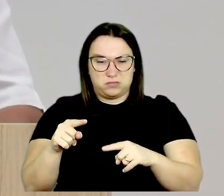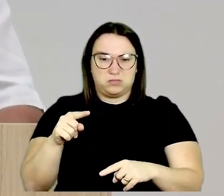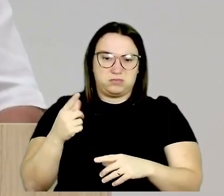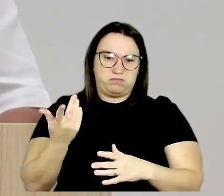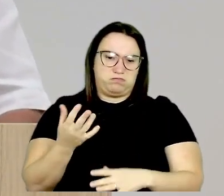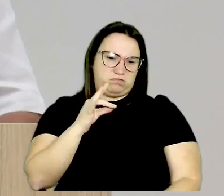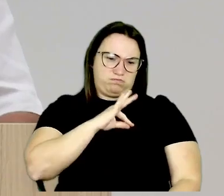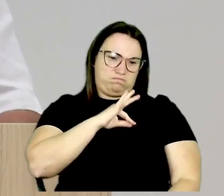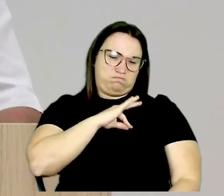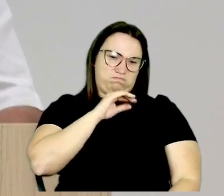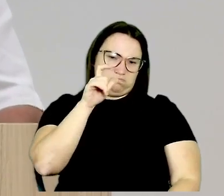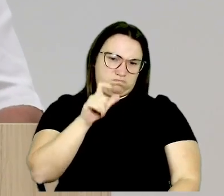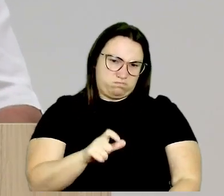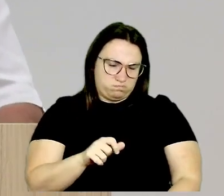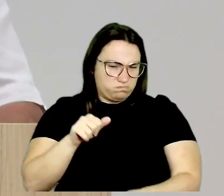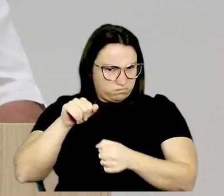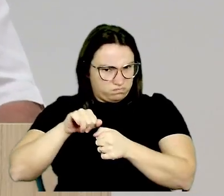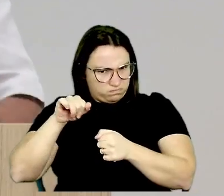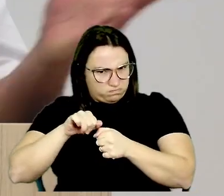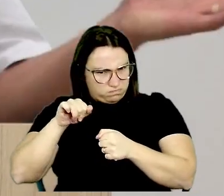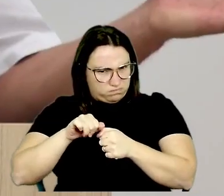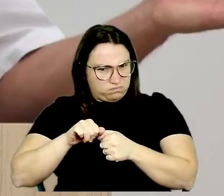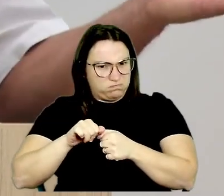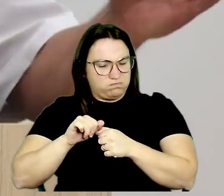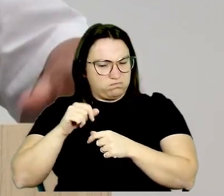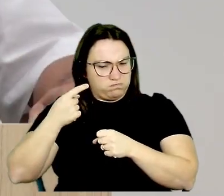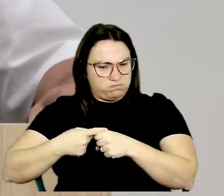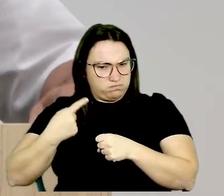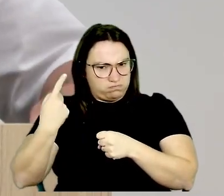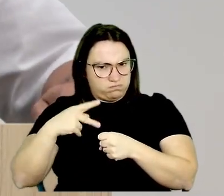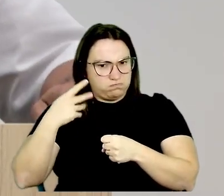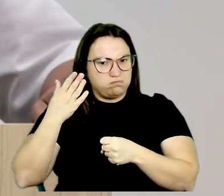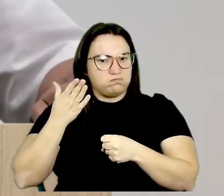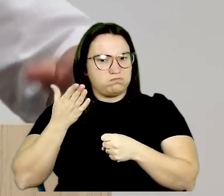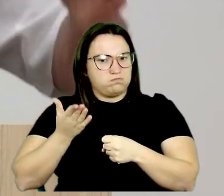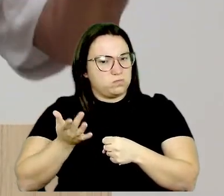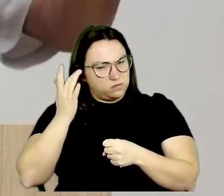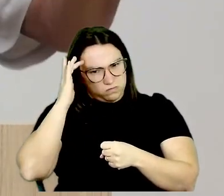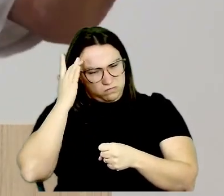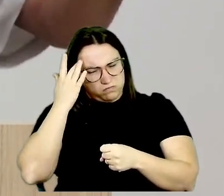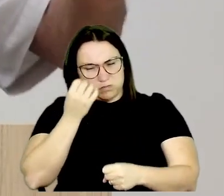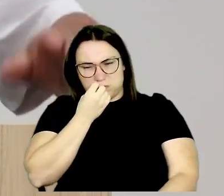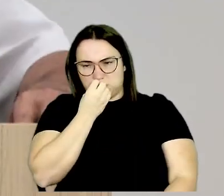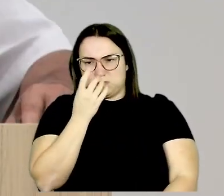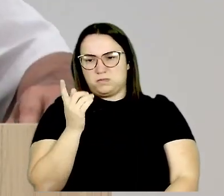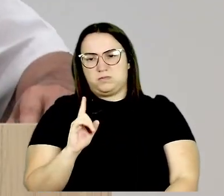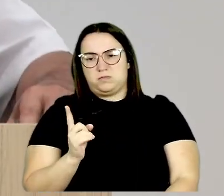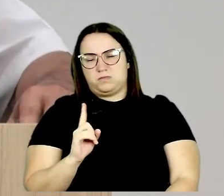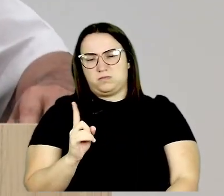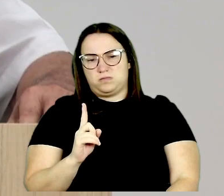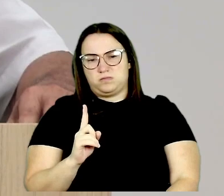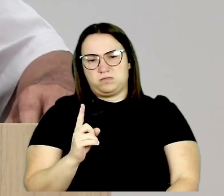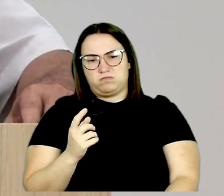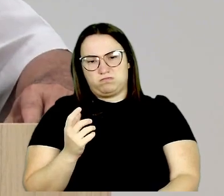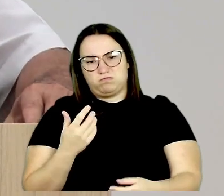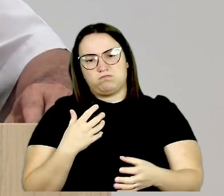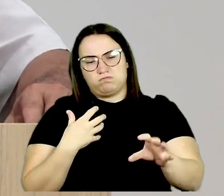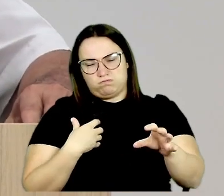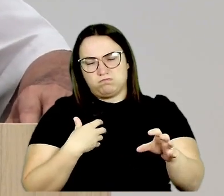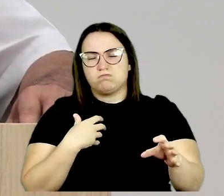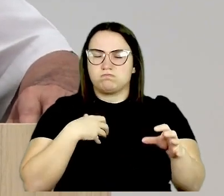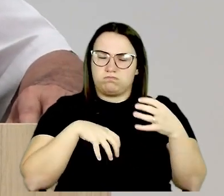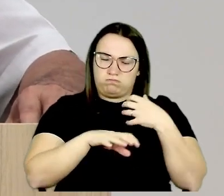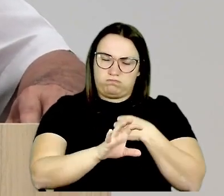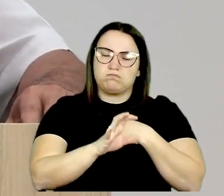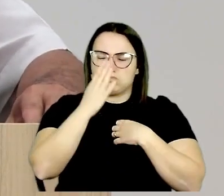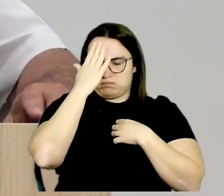que fez, está fazendo muito pelo nosso município, eu acho que não é legal. Mas sou solidário à sua fala.